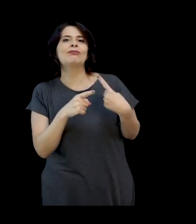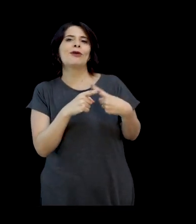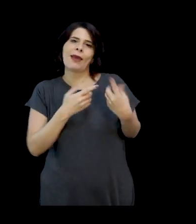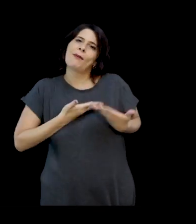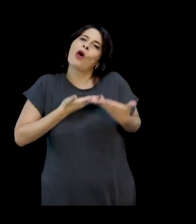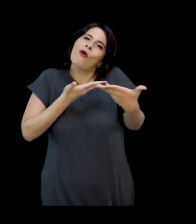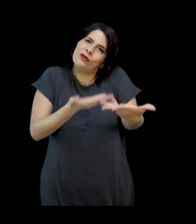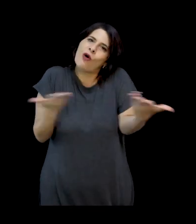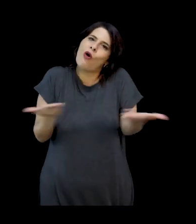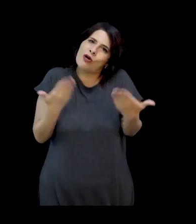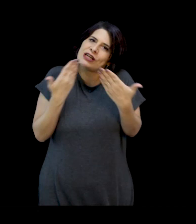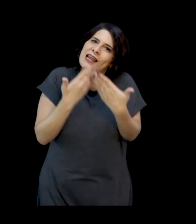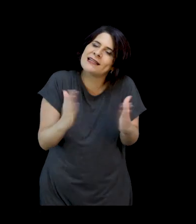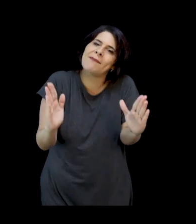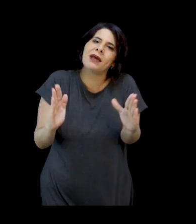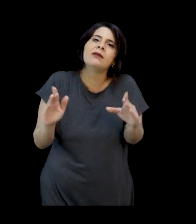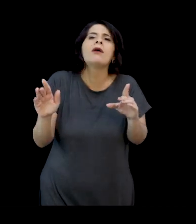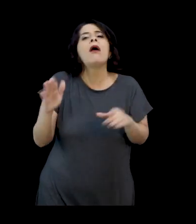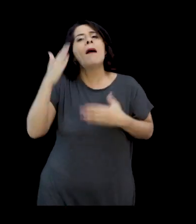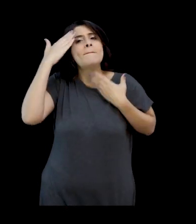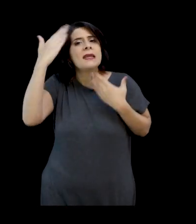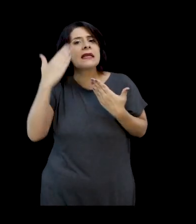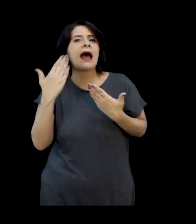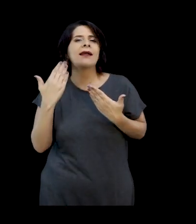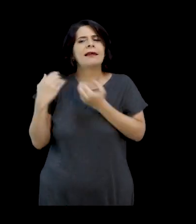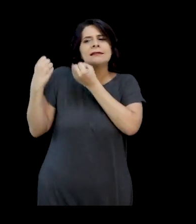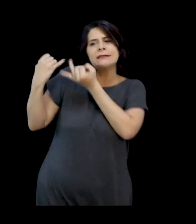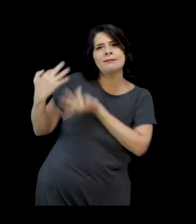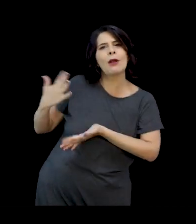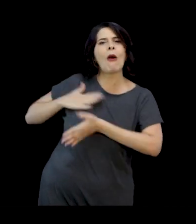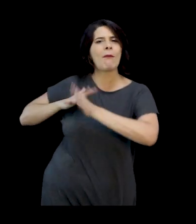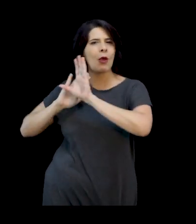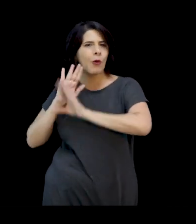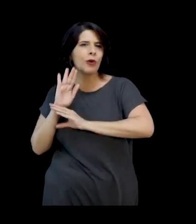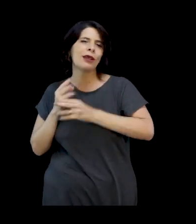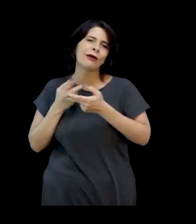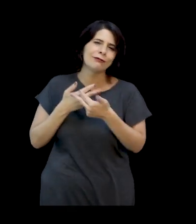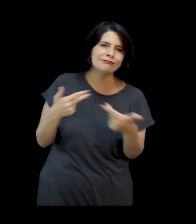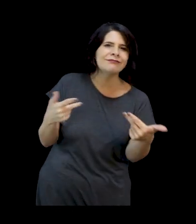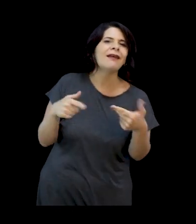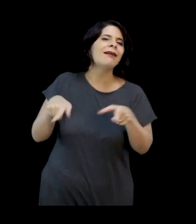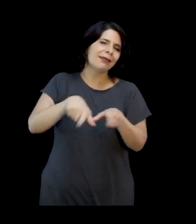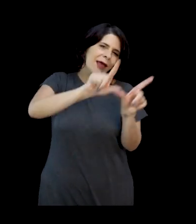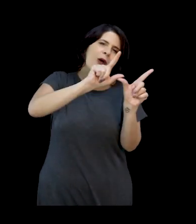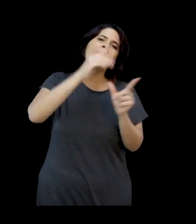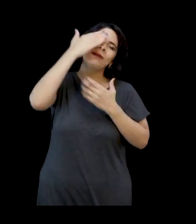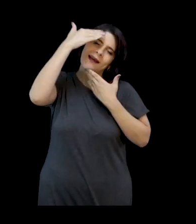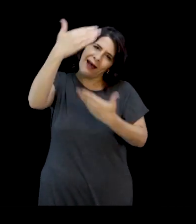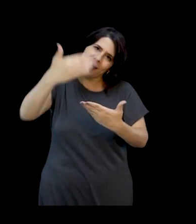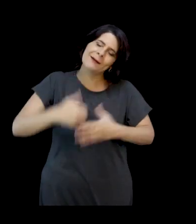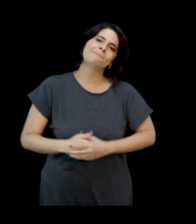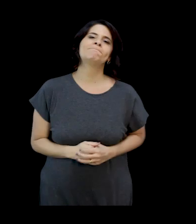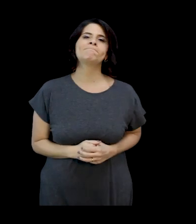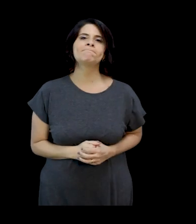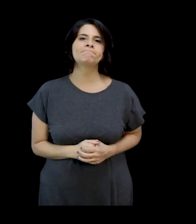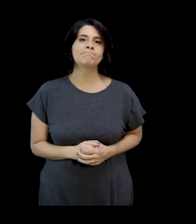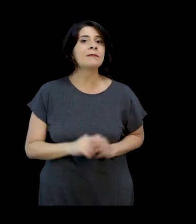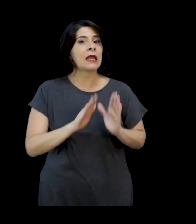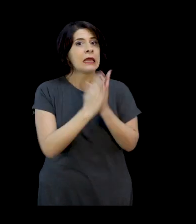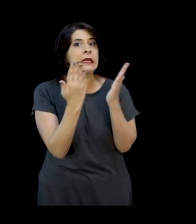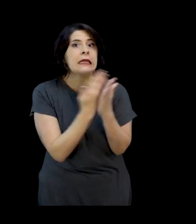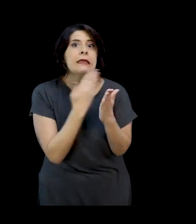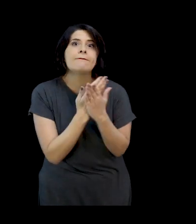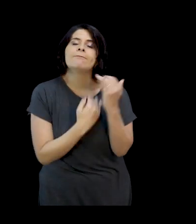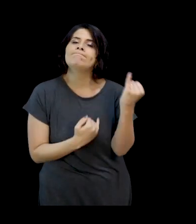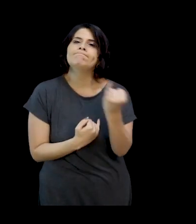Itaú Cultural pelo convite. A importância desse livro é diretamente proporcional à